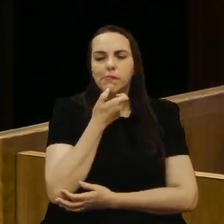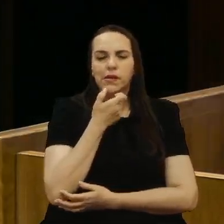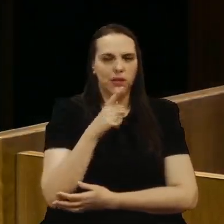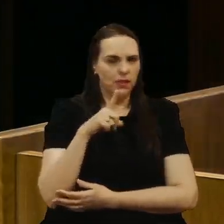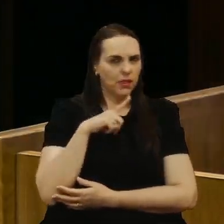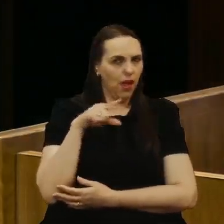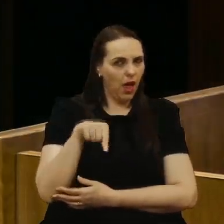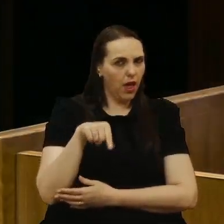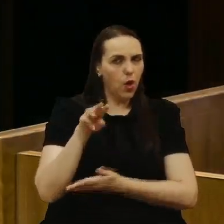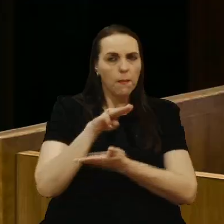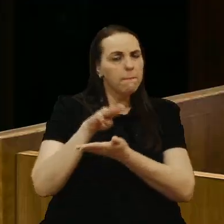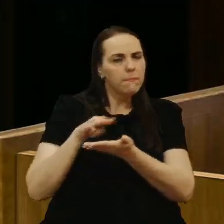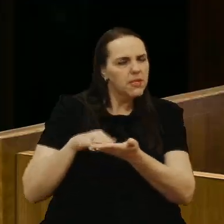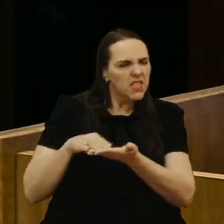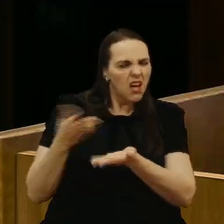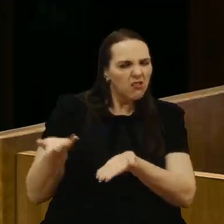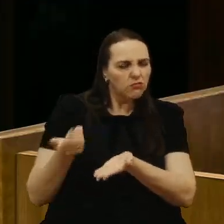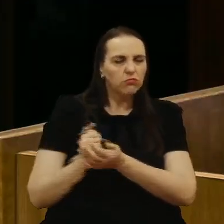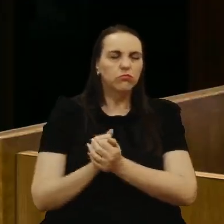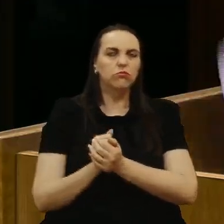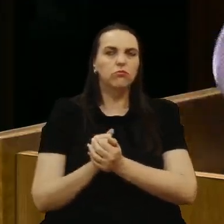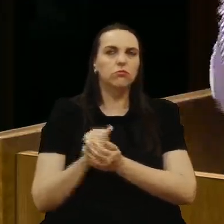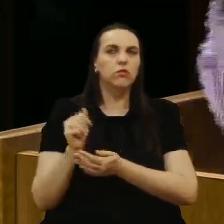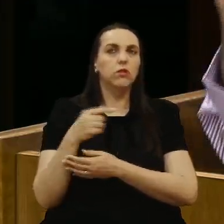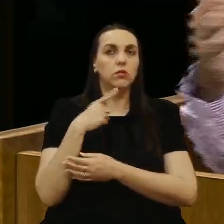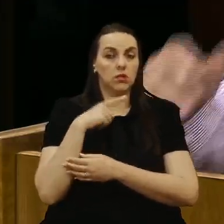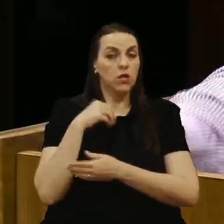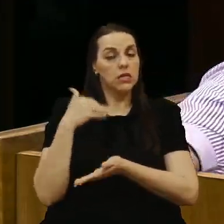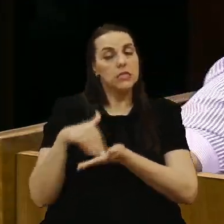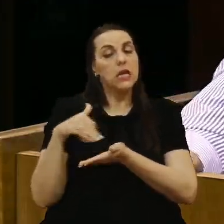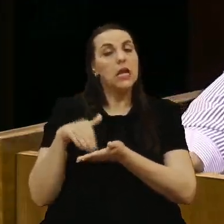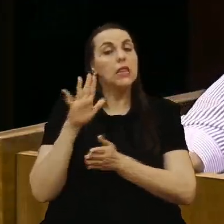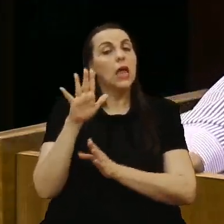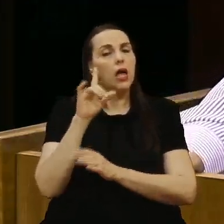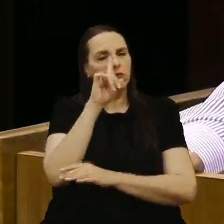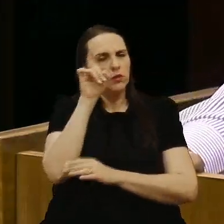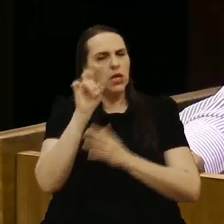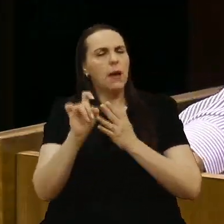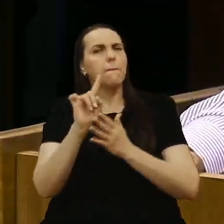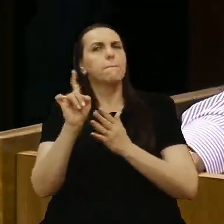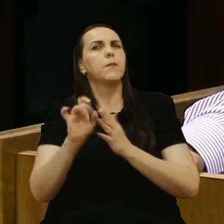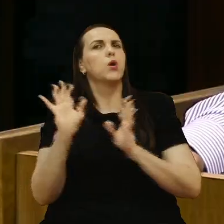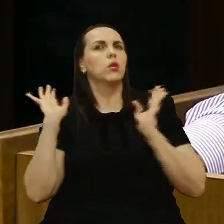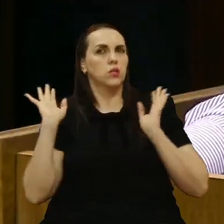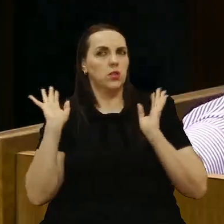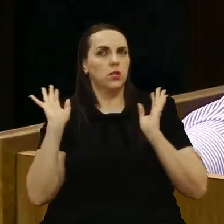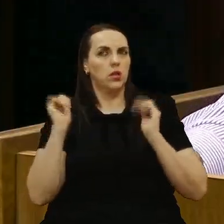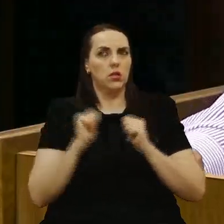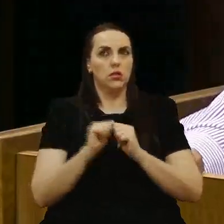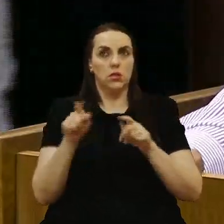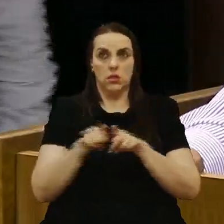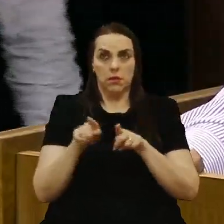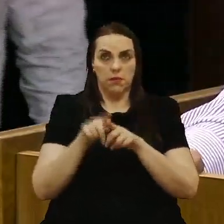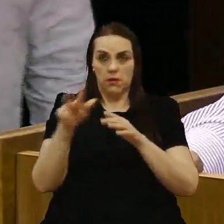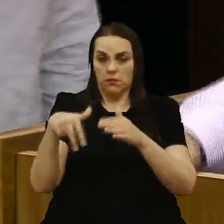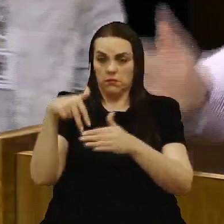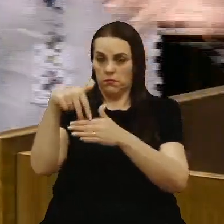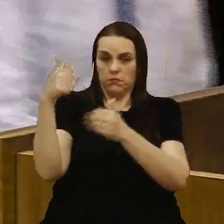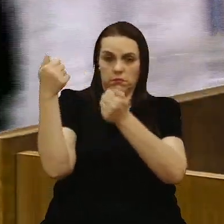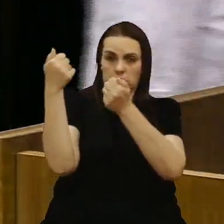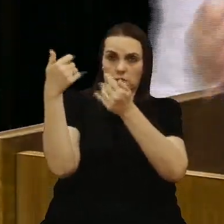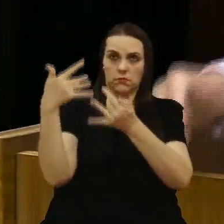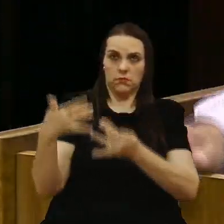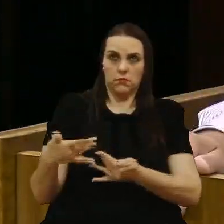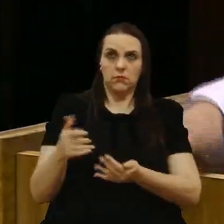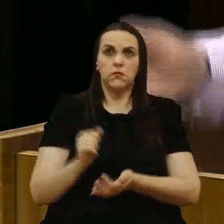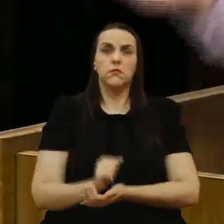uma mensagem de um secretário, hipoteticamente, em razão das manifestações dos vereadores